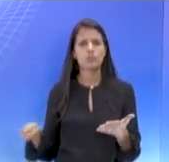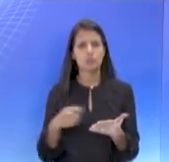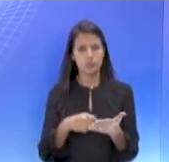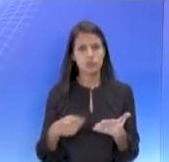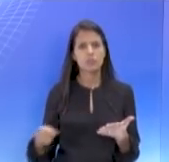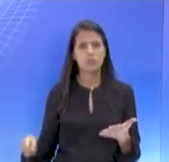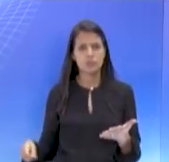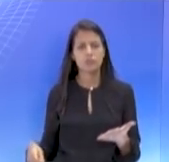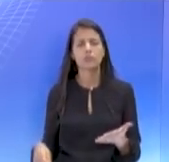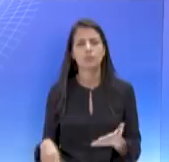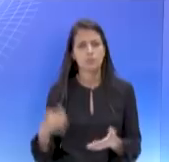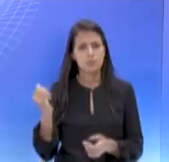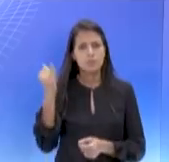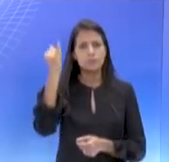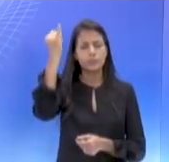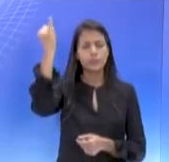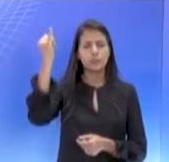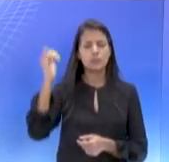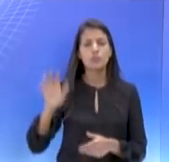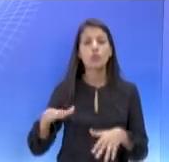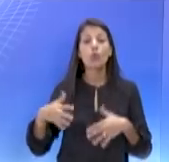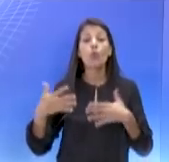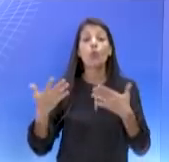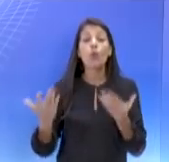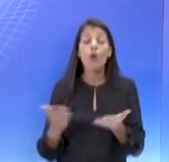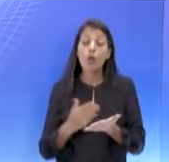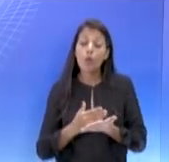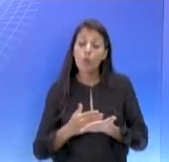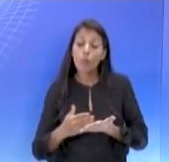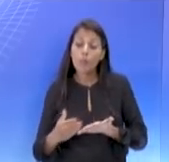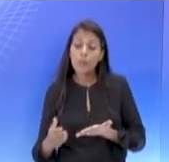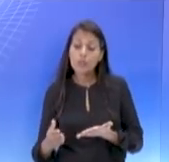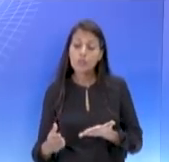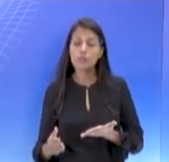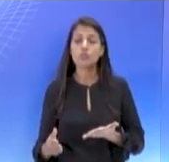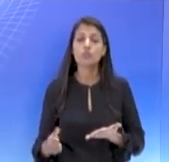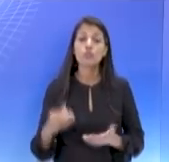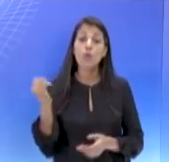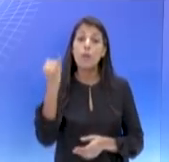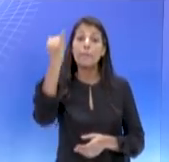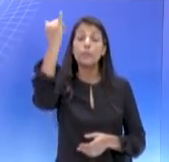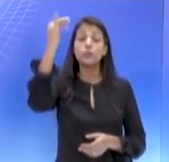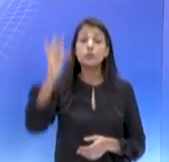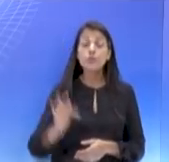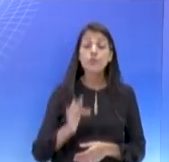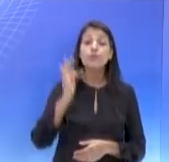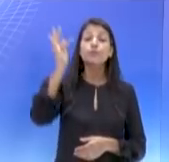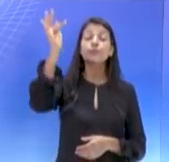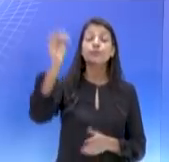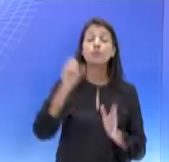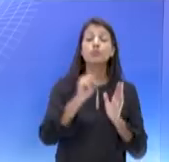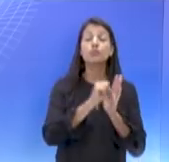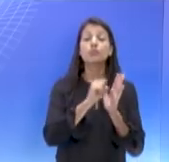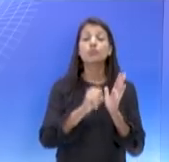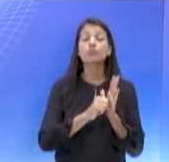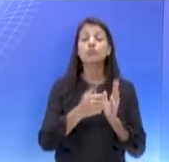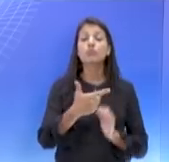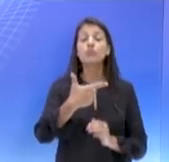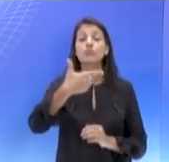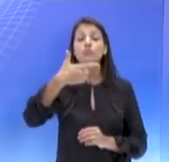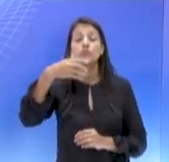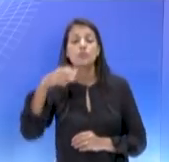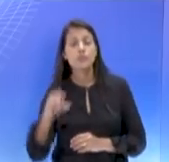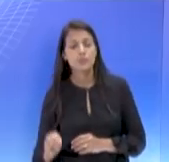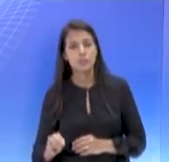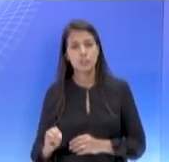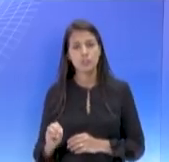passado? Então, que princípio marcante do futurismo é comum às várias correntes artísticas daquela época? Que época? Nas